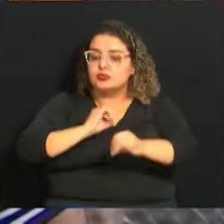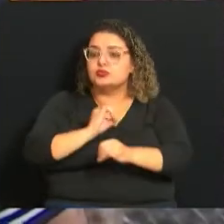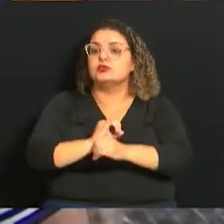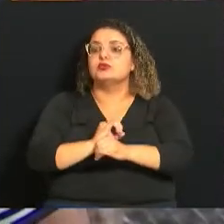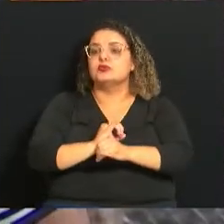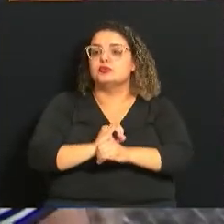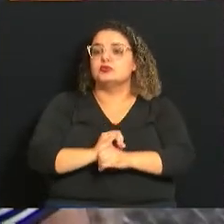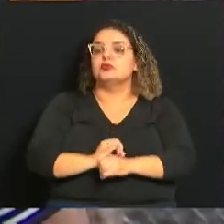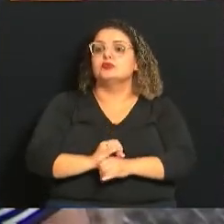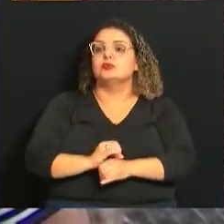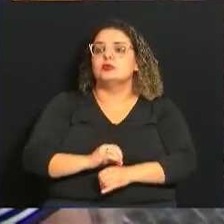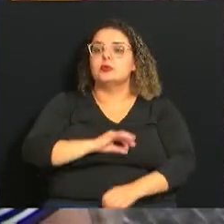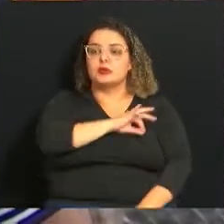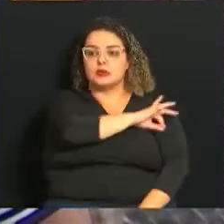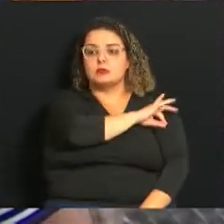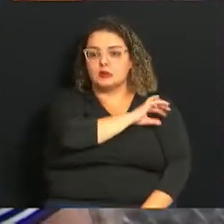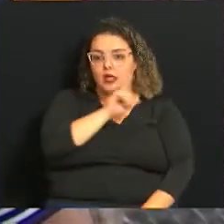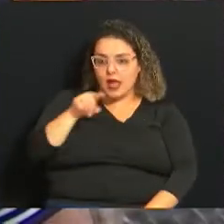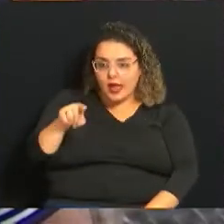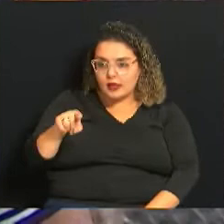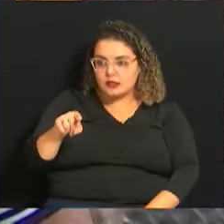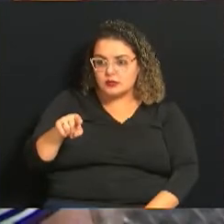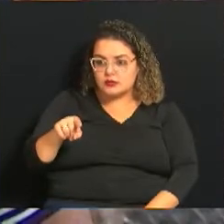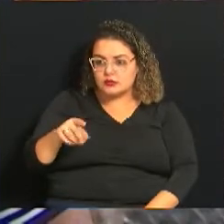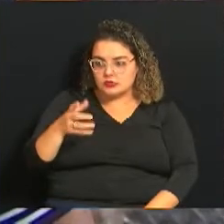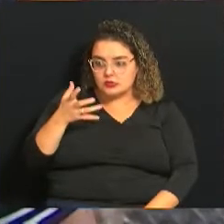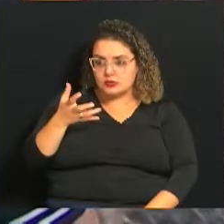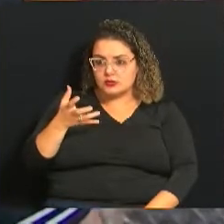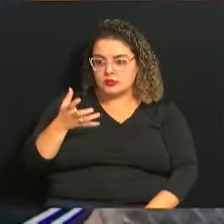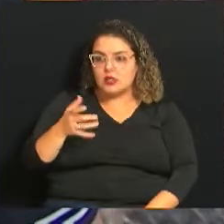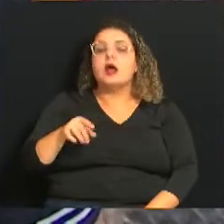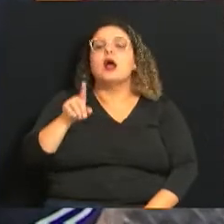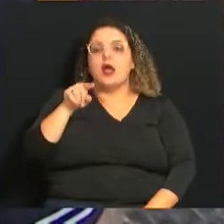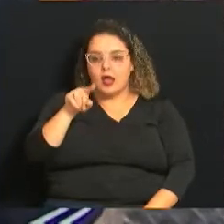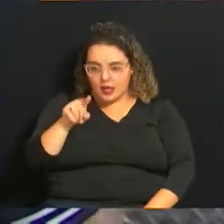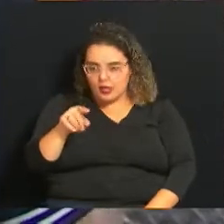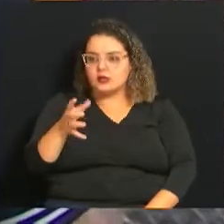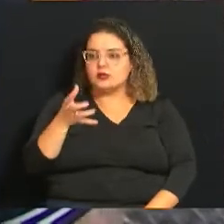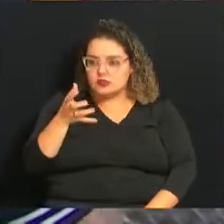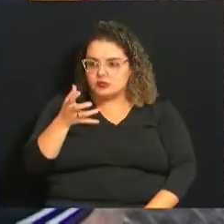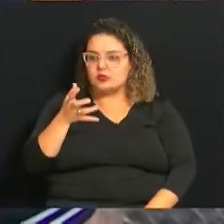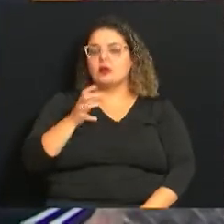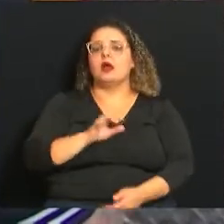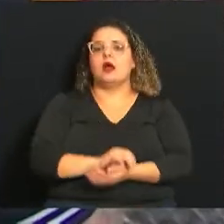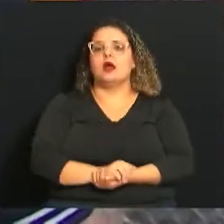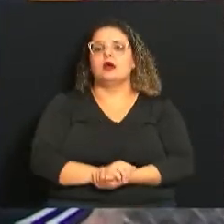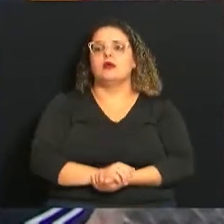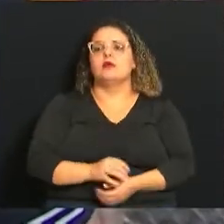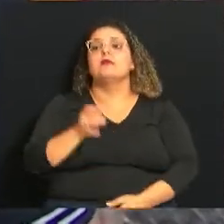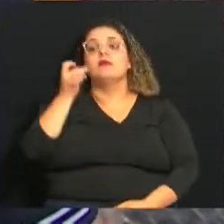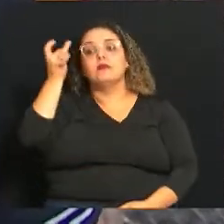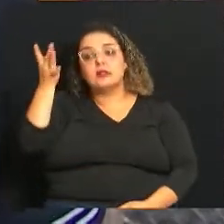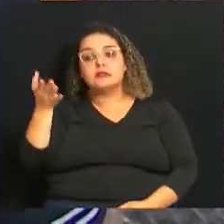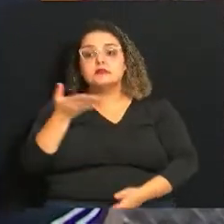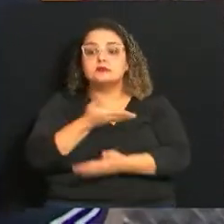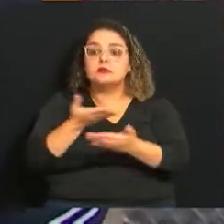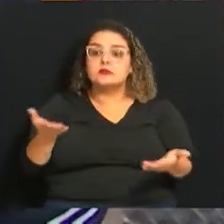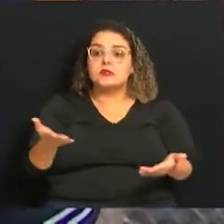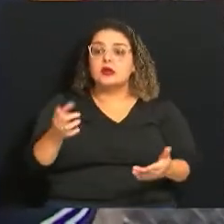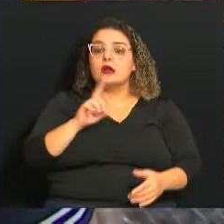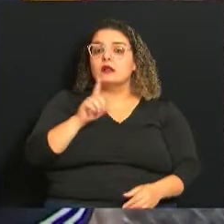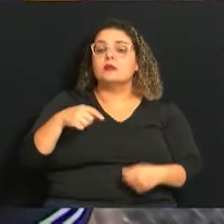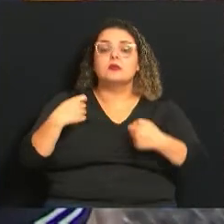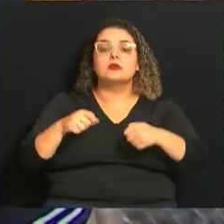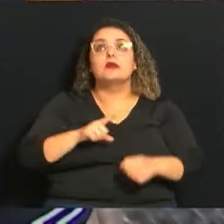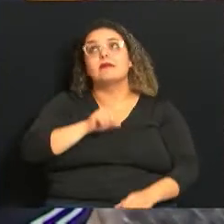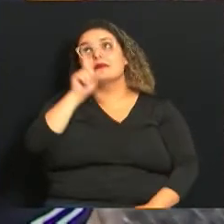instalado na prefeitura. É exatamente isso que o senhor deseja? É isso mesmo que eu desejo, porque facilita para eles. Aí não precisa se locomover até